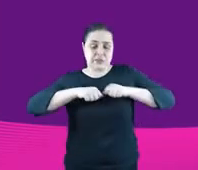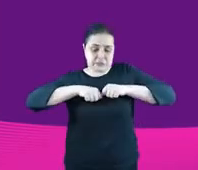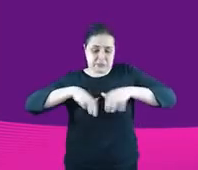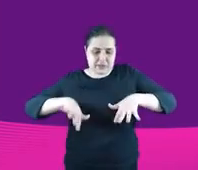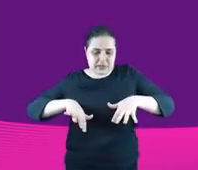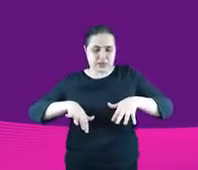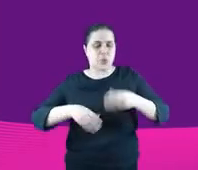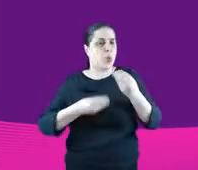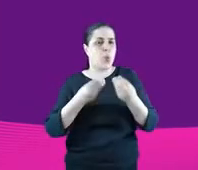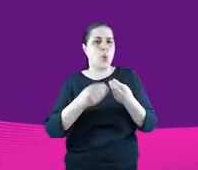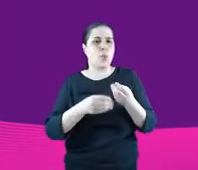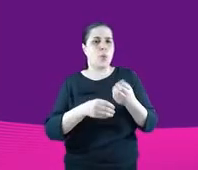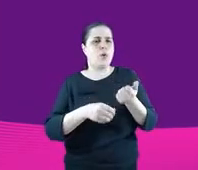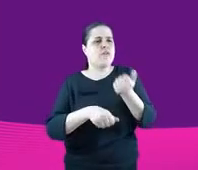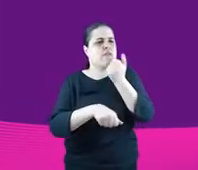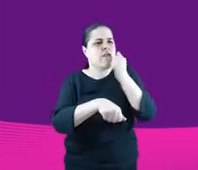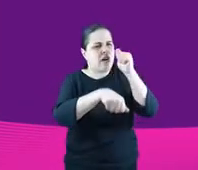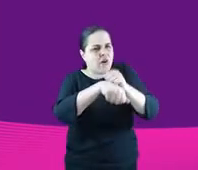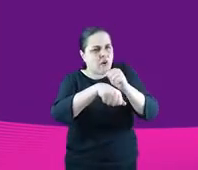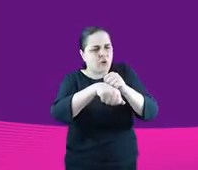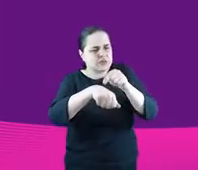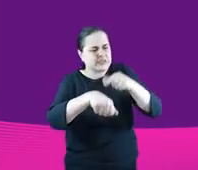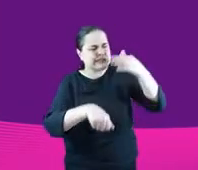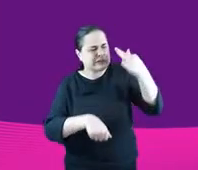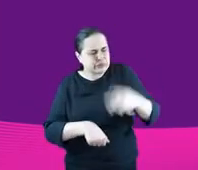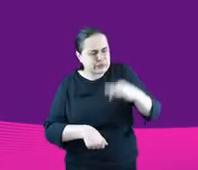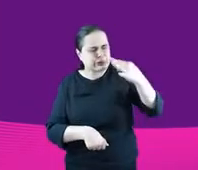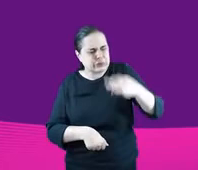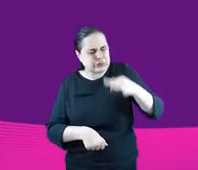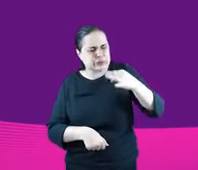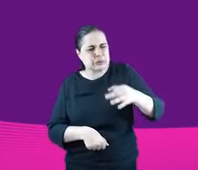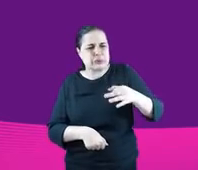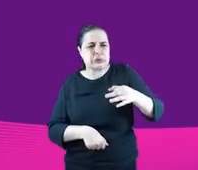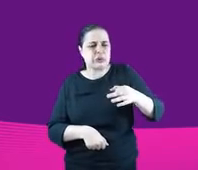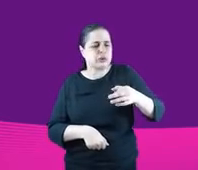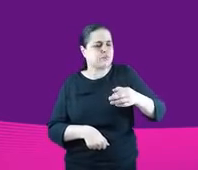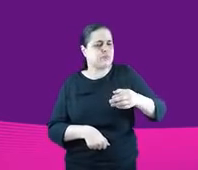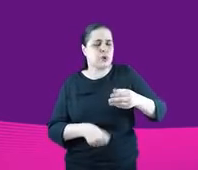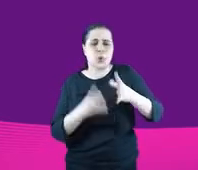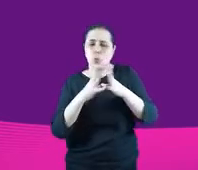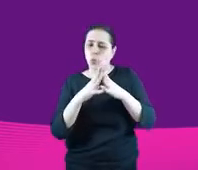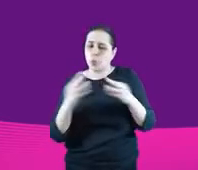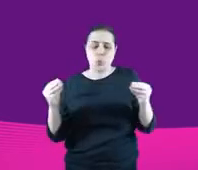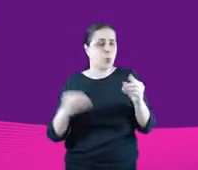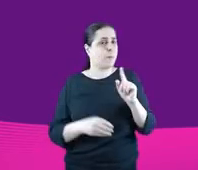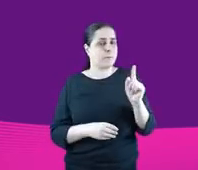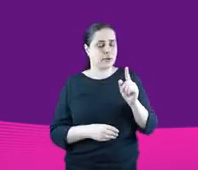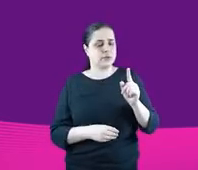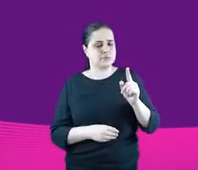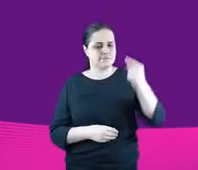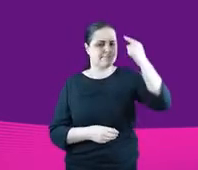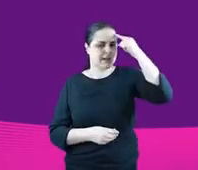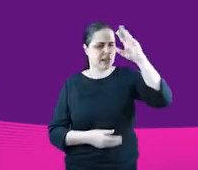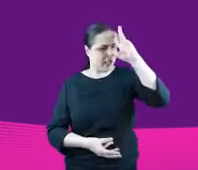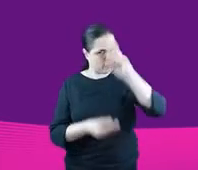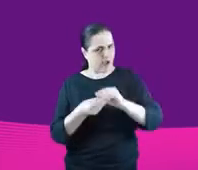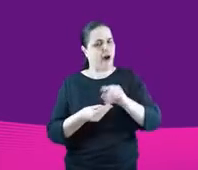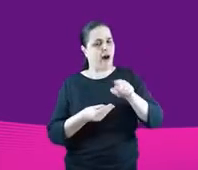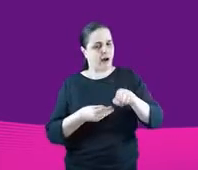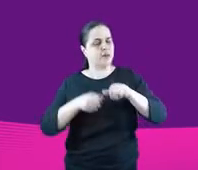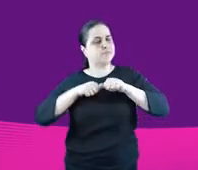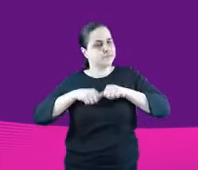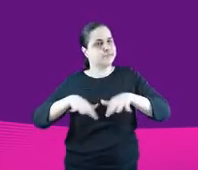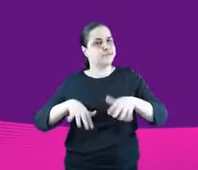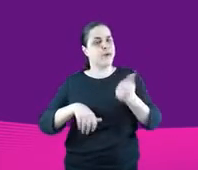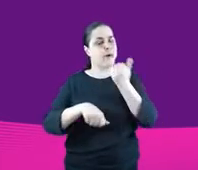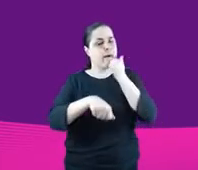generalizada, a gente pode, e que não passa permanente, a gente pode pensar em metástase óssea, dor pleurítica, dispneia